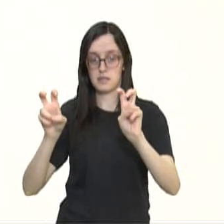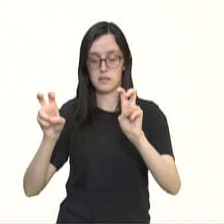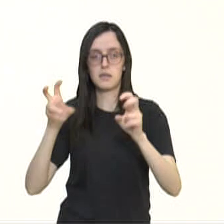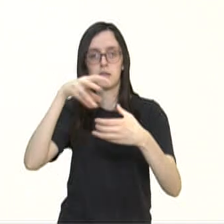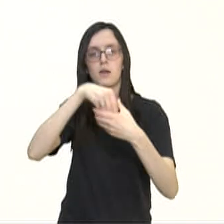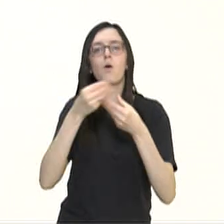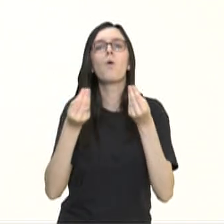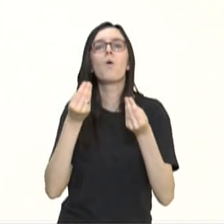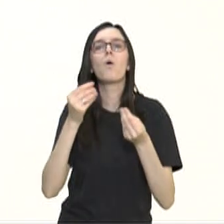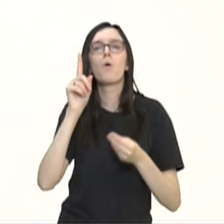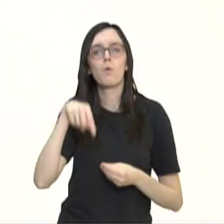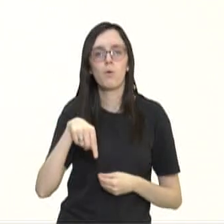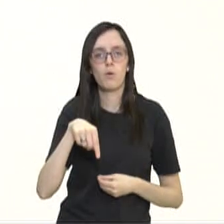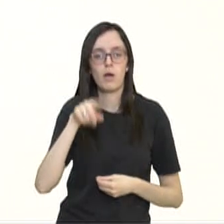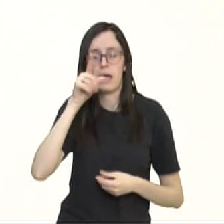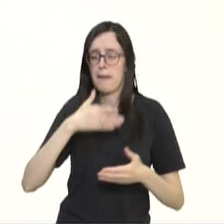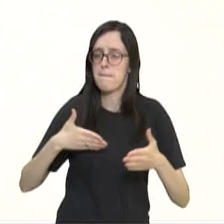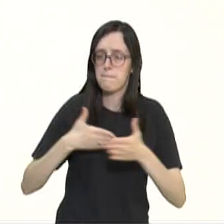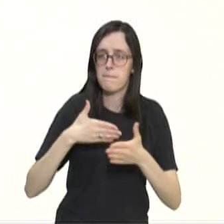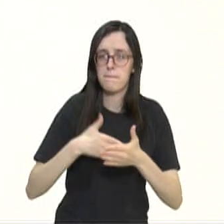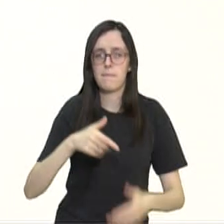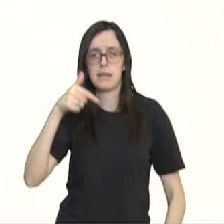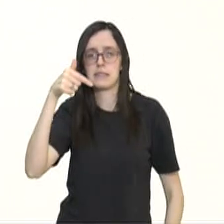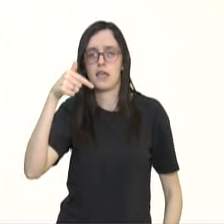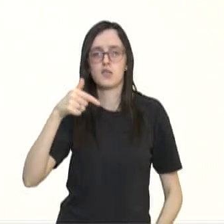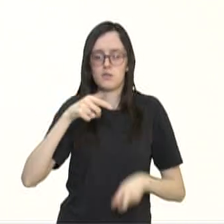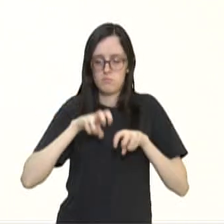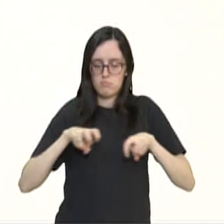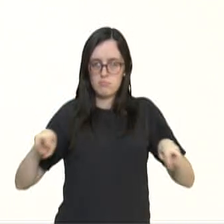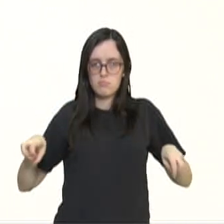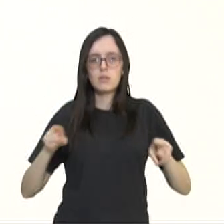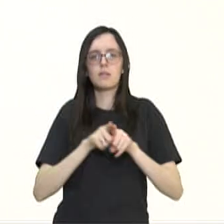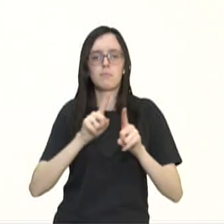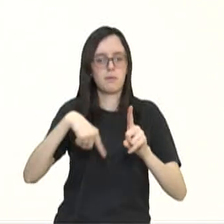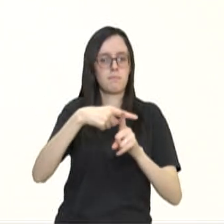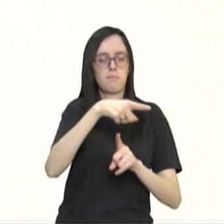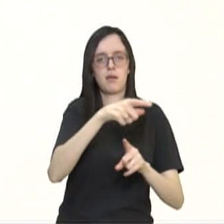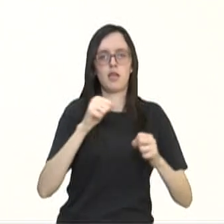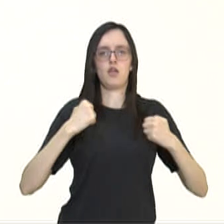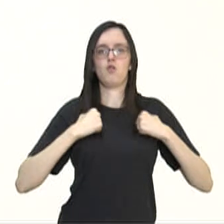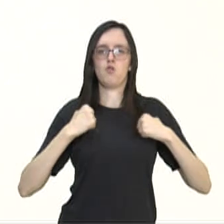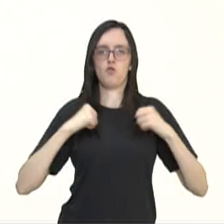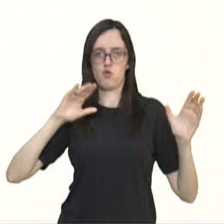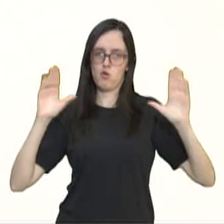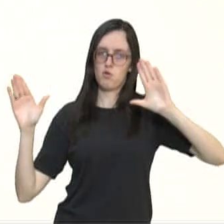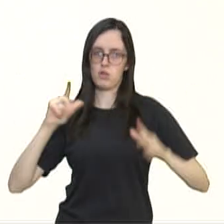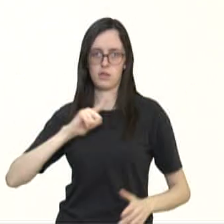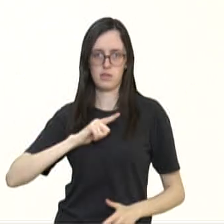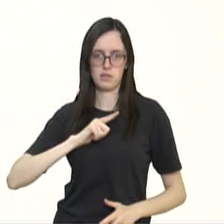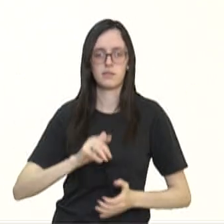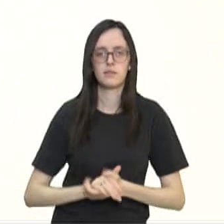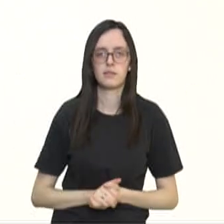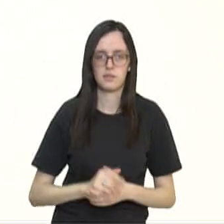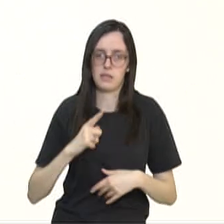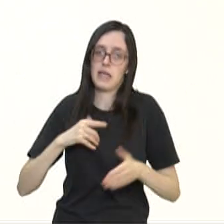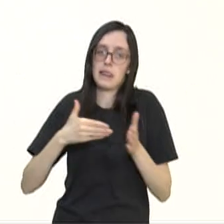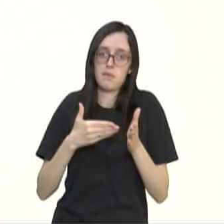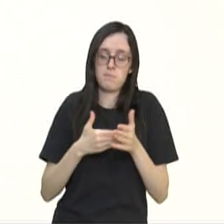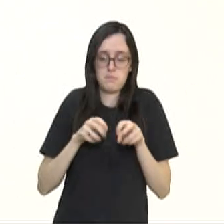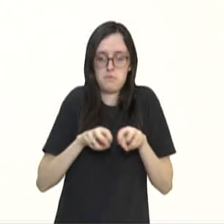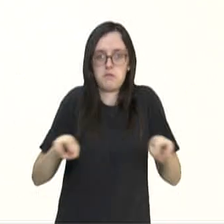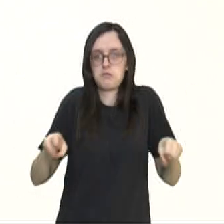mesmo o futsal, muito bacana, certo? Então, com certeza, né, vocês já tiveram esse conteúdo, então relembrem um